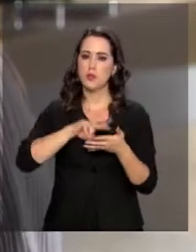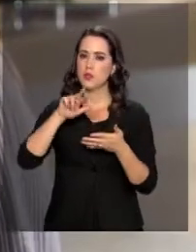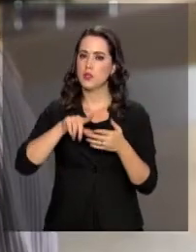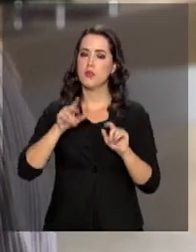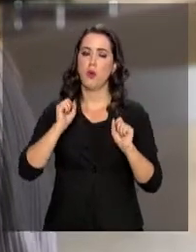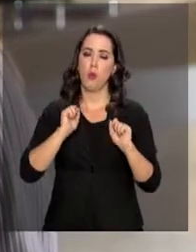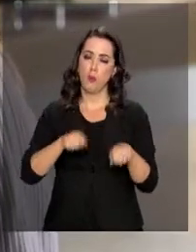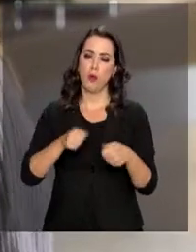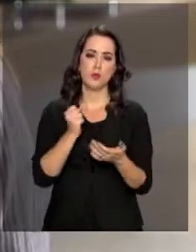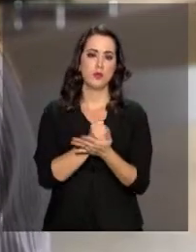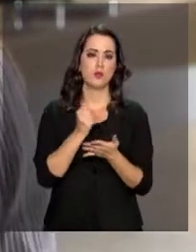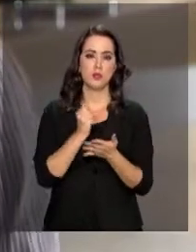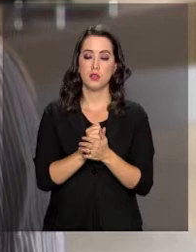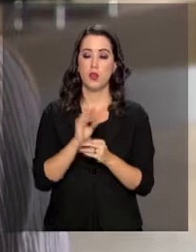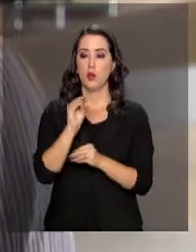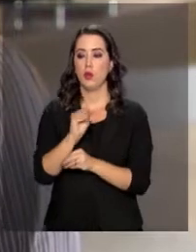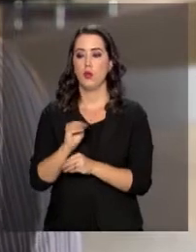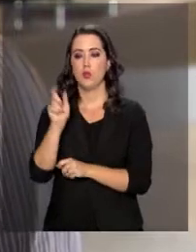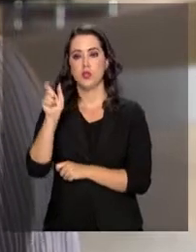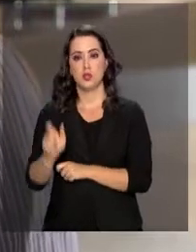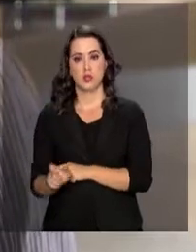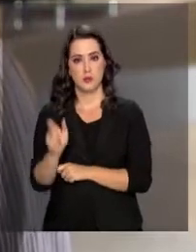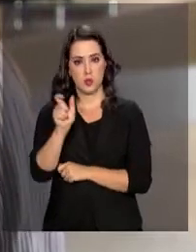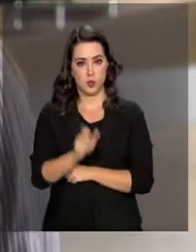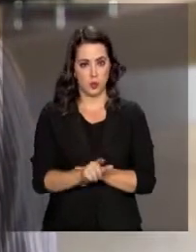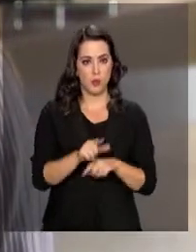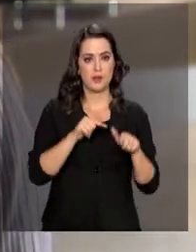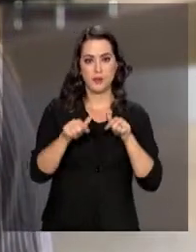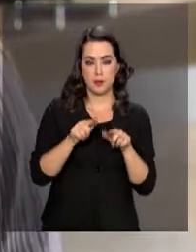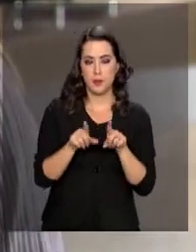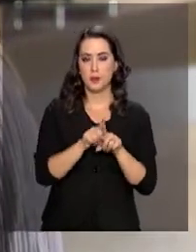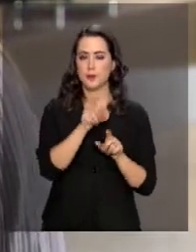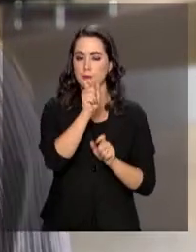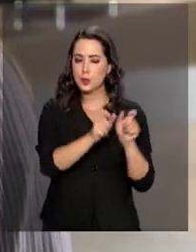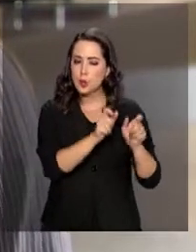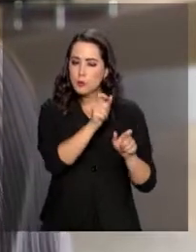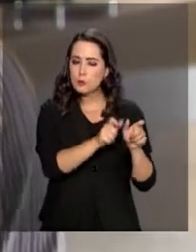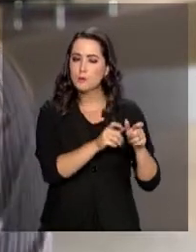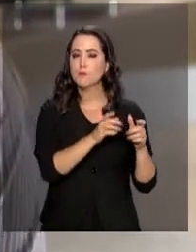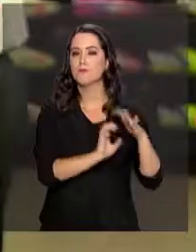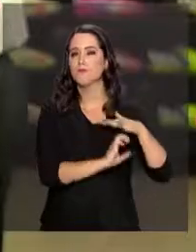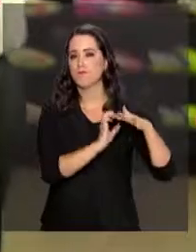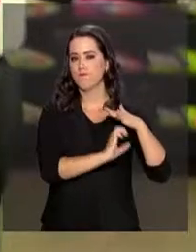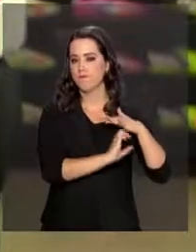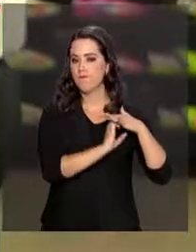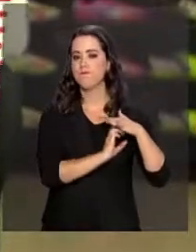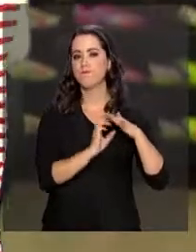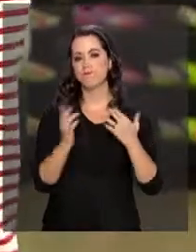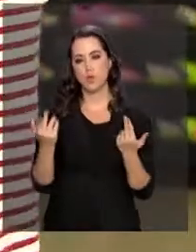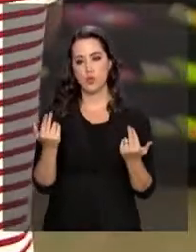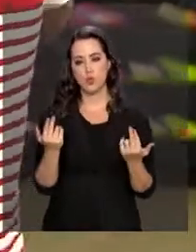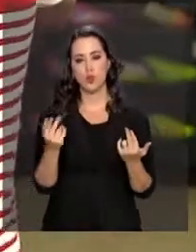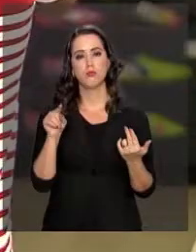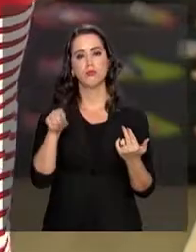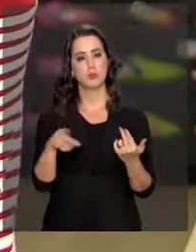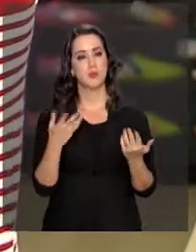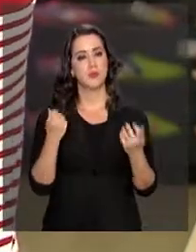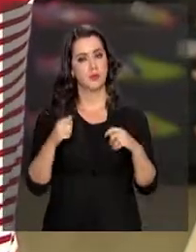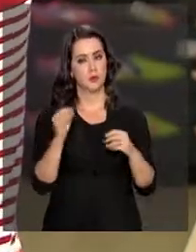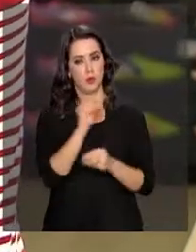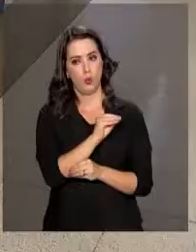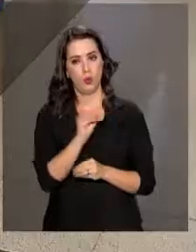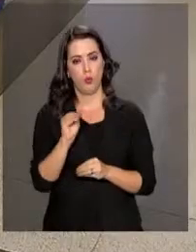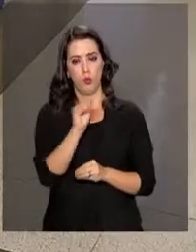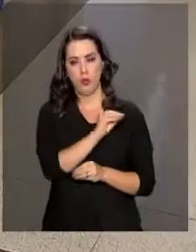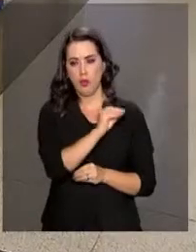contratação que atendam tantas demandas dos trabalhadores quanto às demandas das empresas o trabalho intermitente é uma das